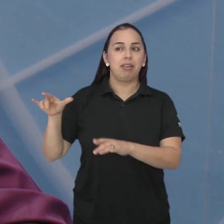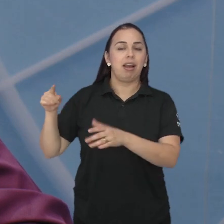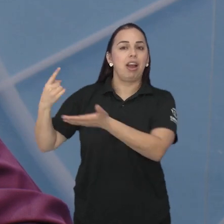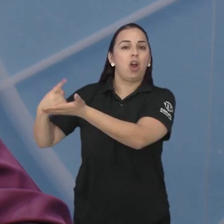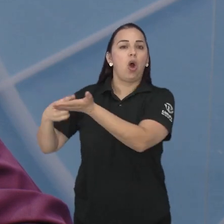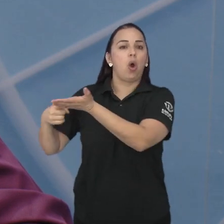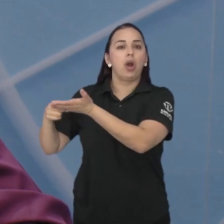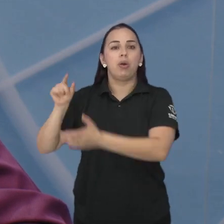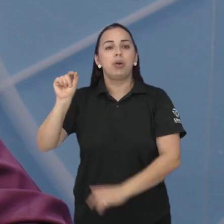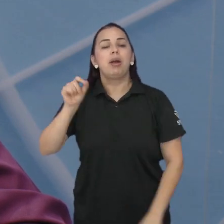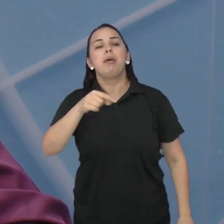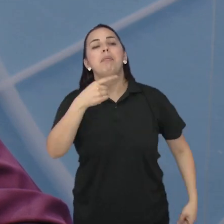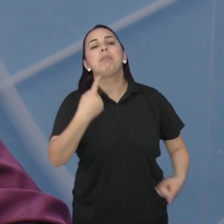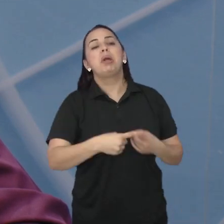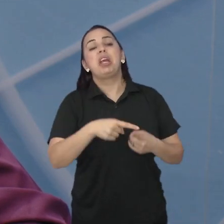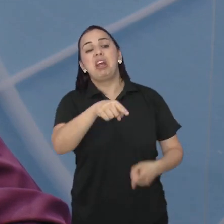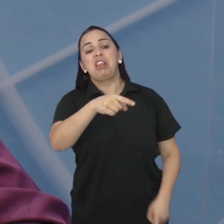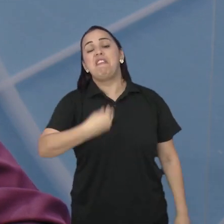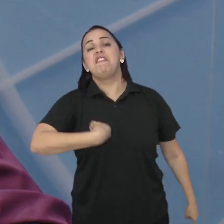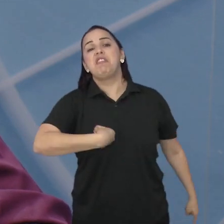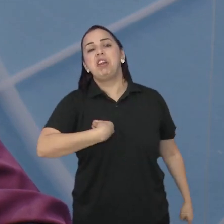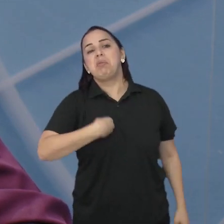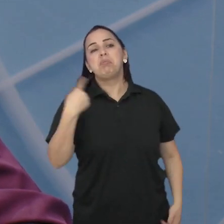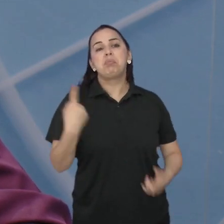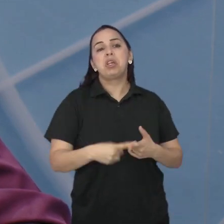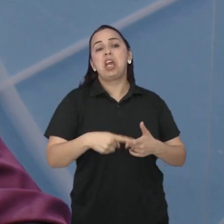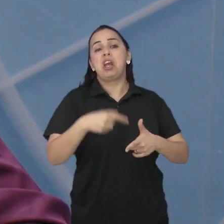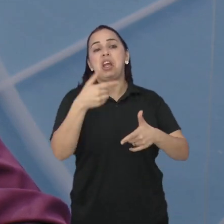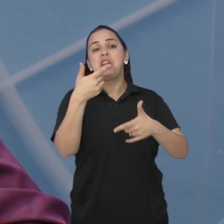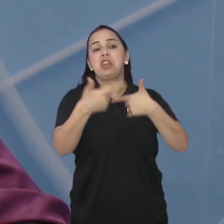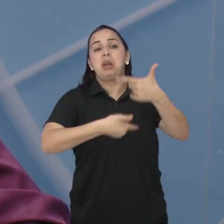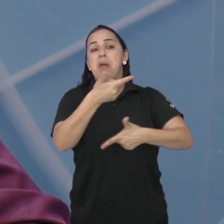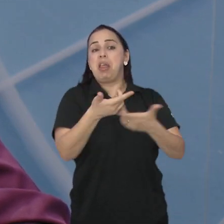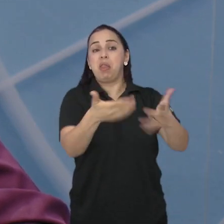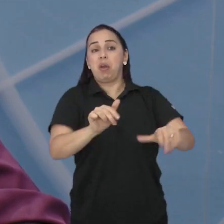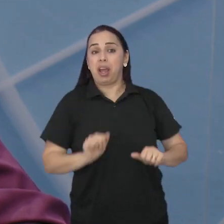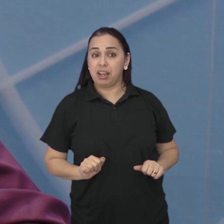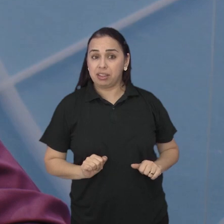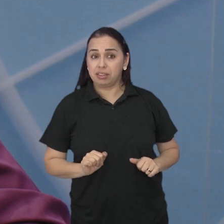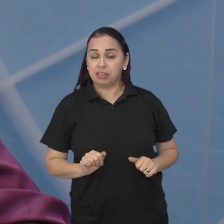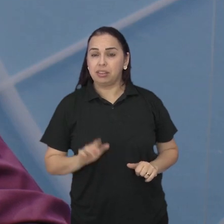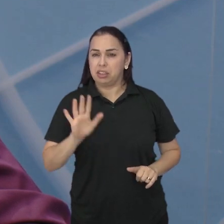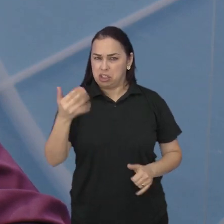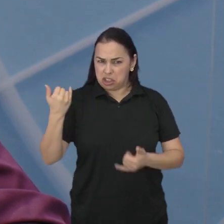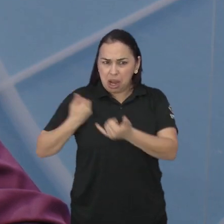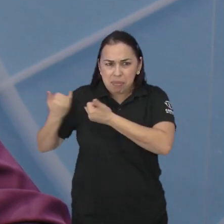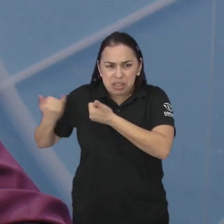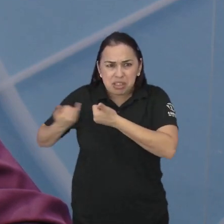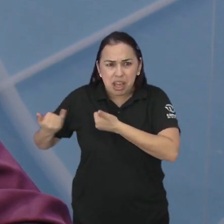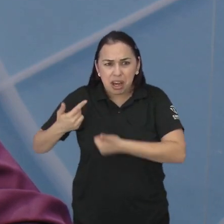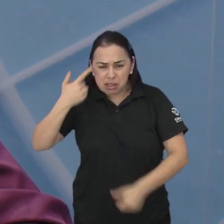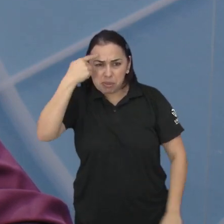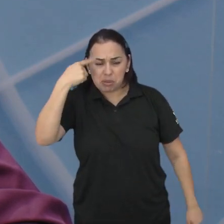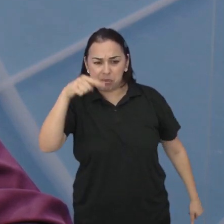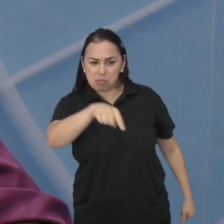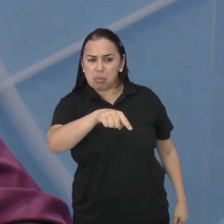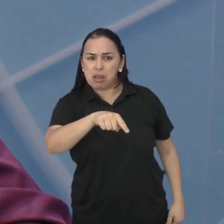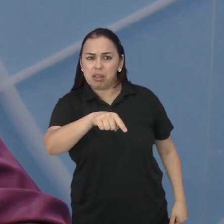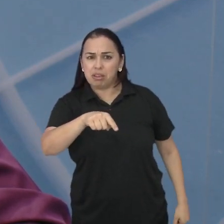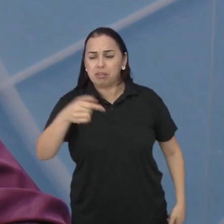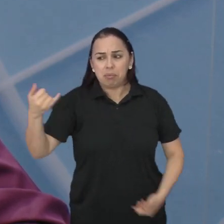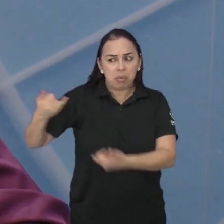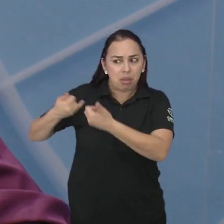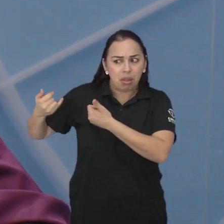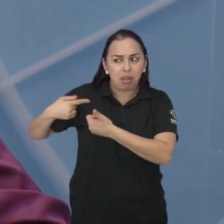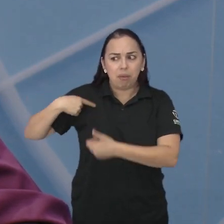É pensar, tá ali porque quer, tá ali porque não quer trabalhar. Quantas vezes a gente ouve isso trabalhando nesse serviço, né, de vulnerabilidade social? Então,